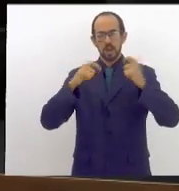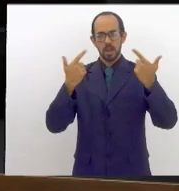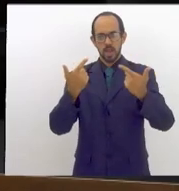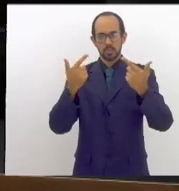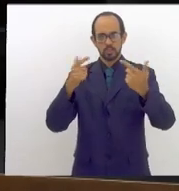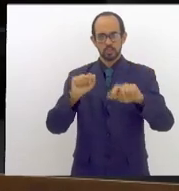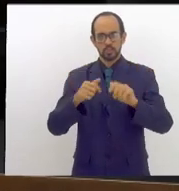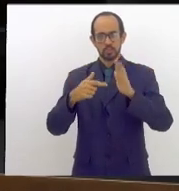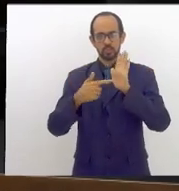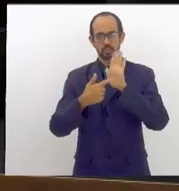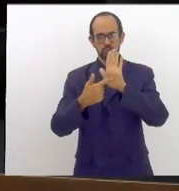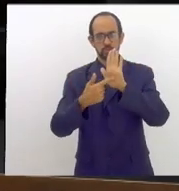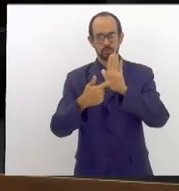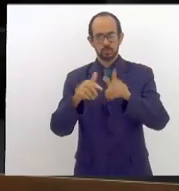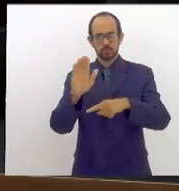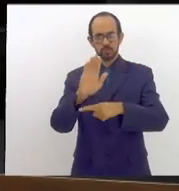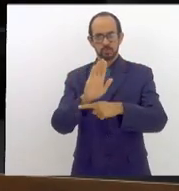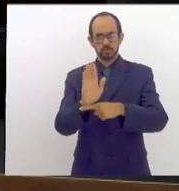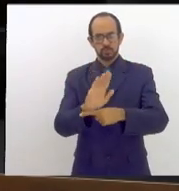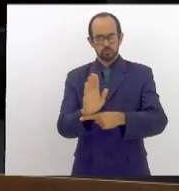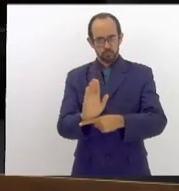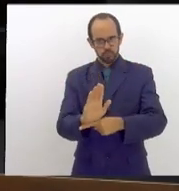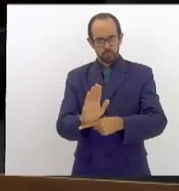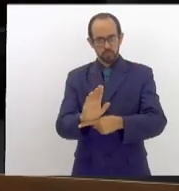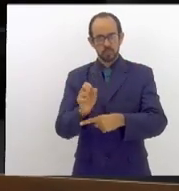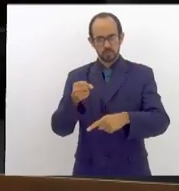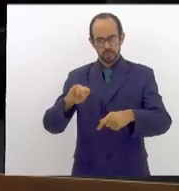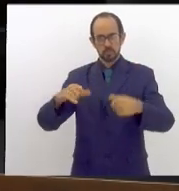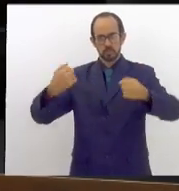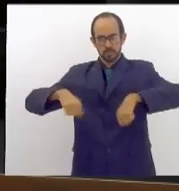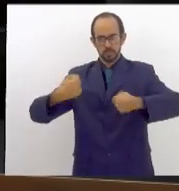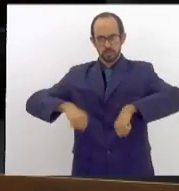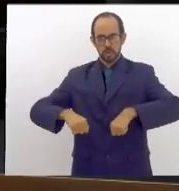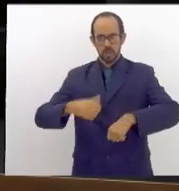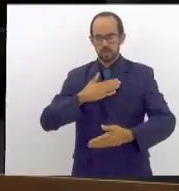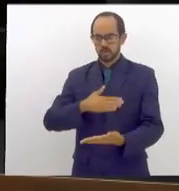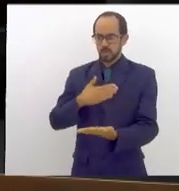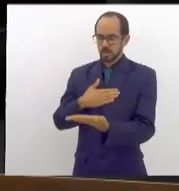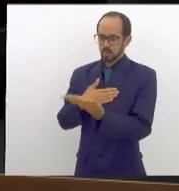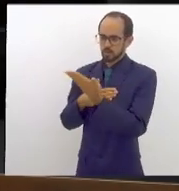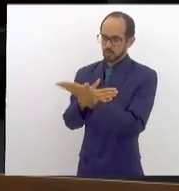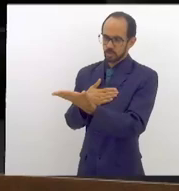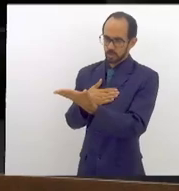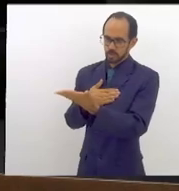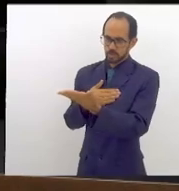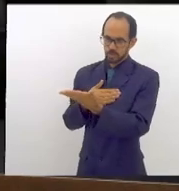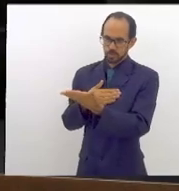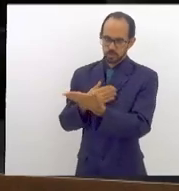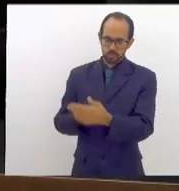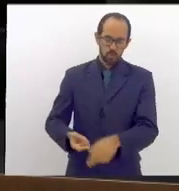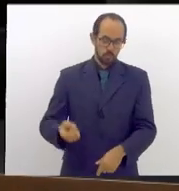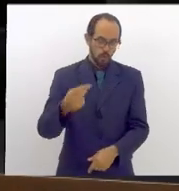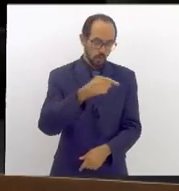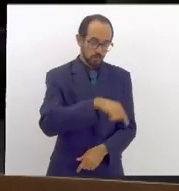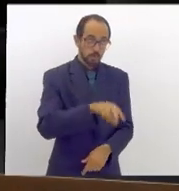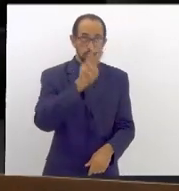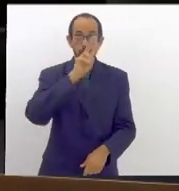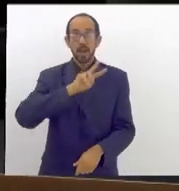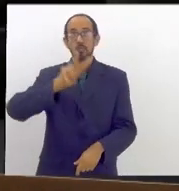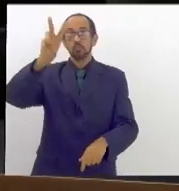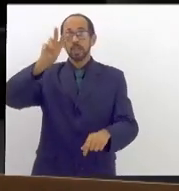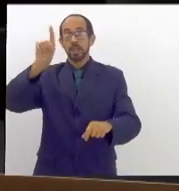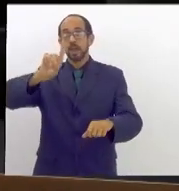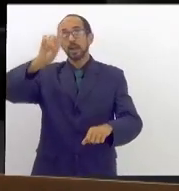exiba um vídeo e se for possível Gostaríamos que vossa excelência descesse para assistir o vídeo